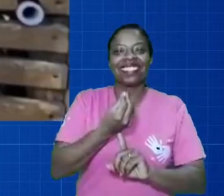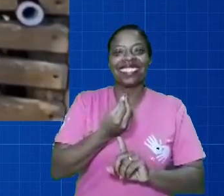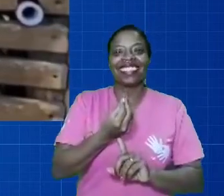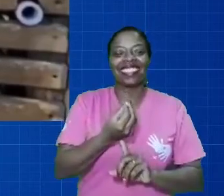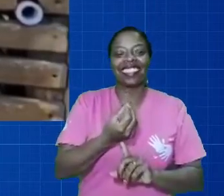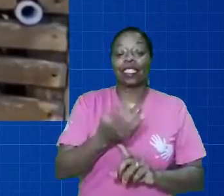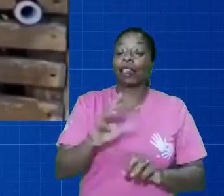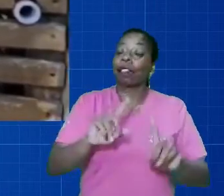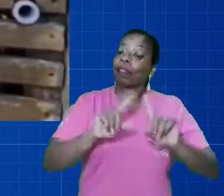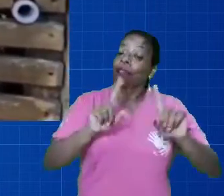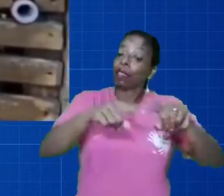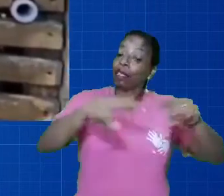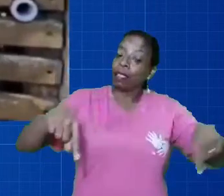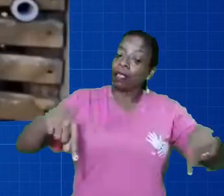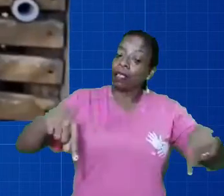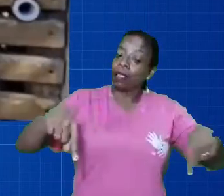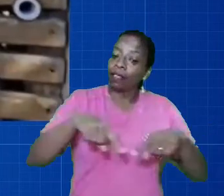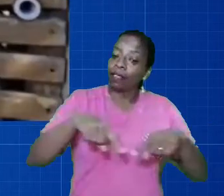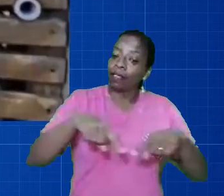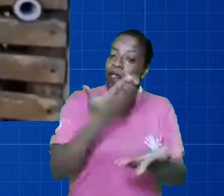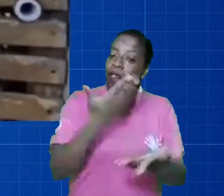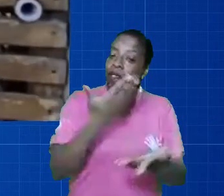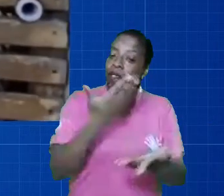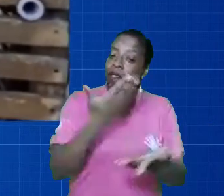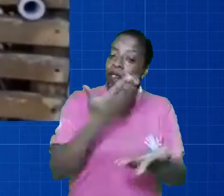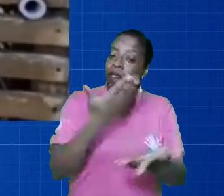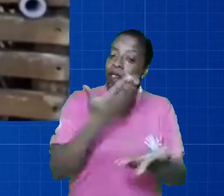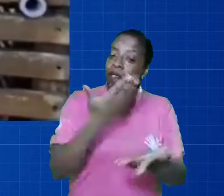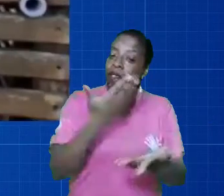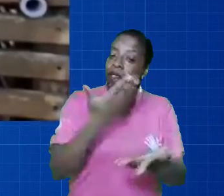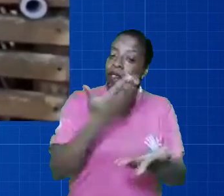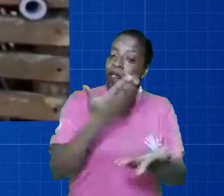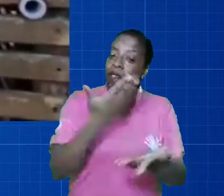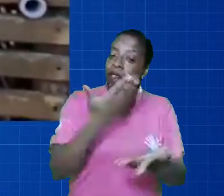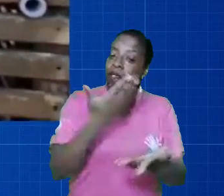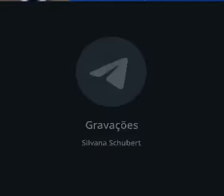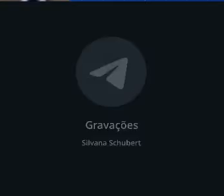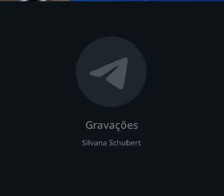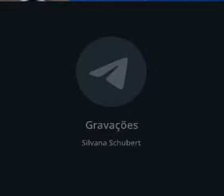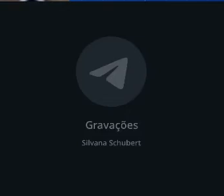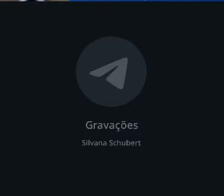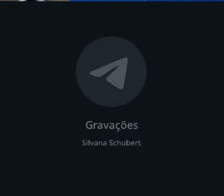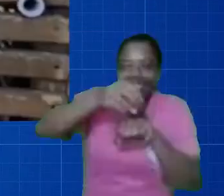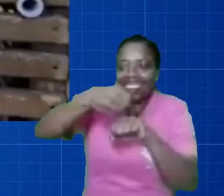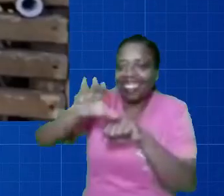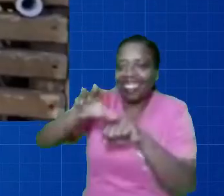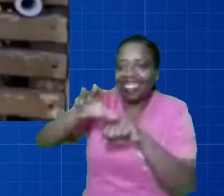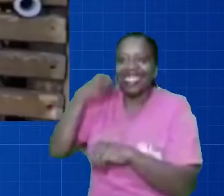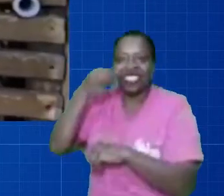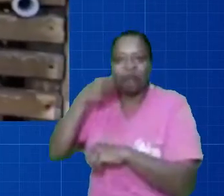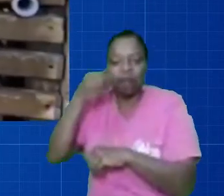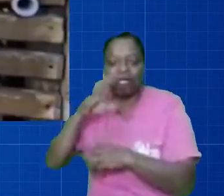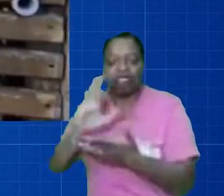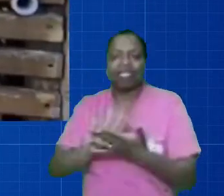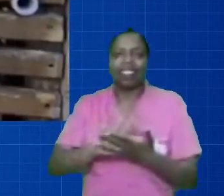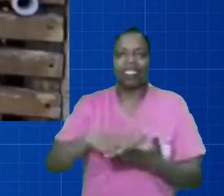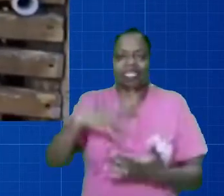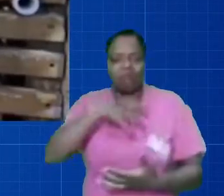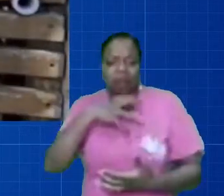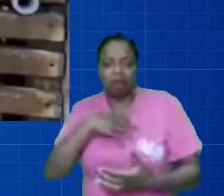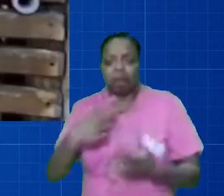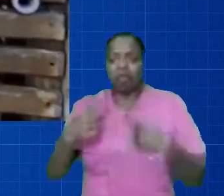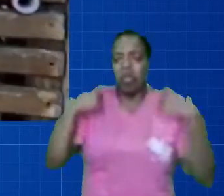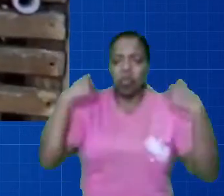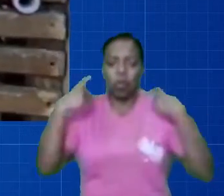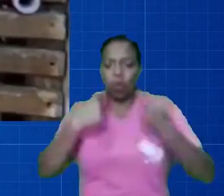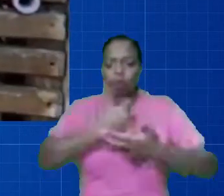nossos alunos experiências, vivências, sons, tudo que ele possa captar para que a vida dele se torne